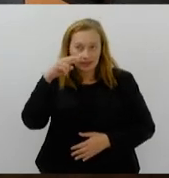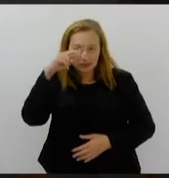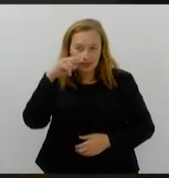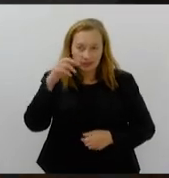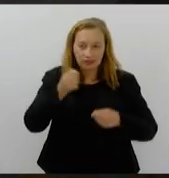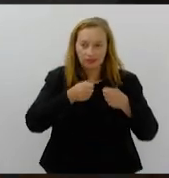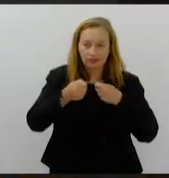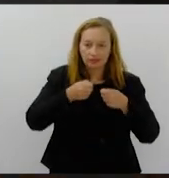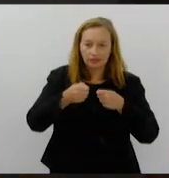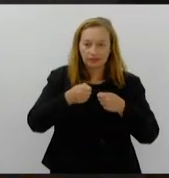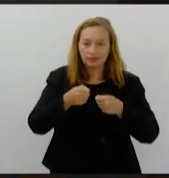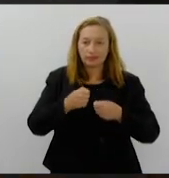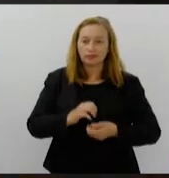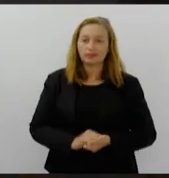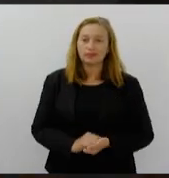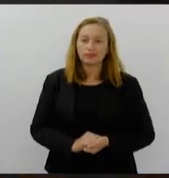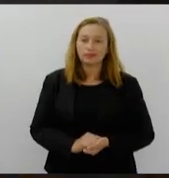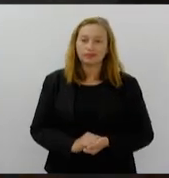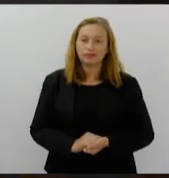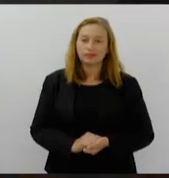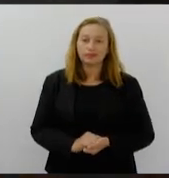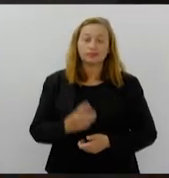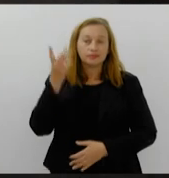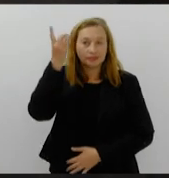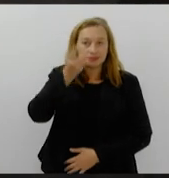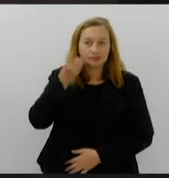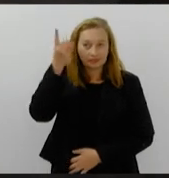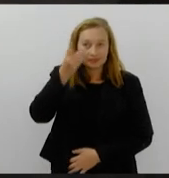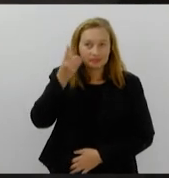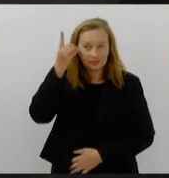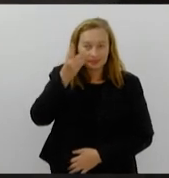e Controle, deputado...